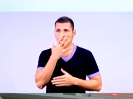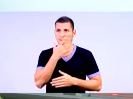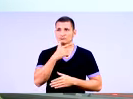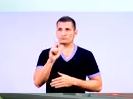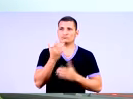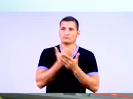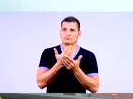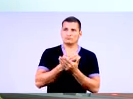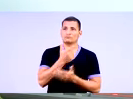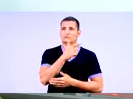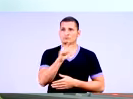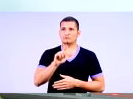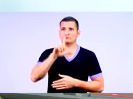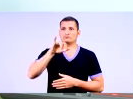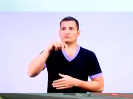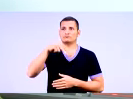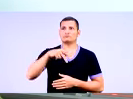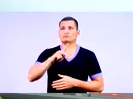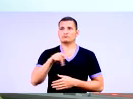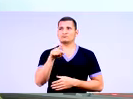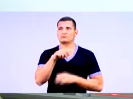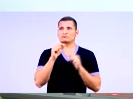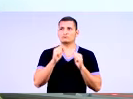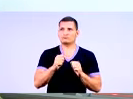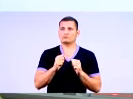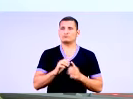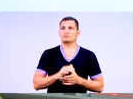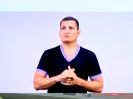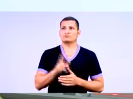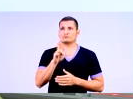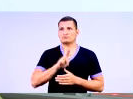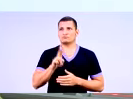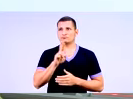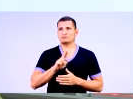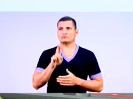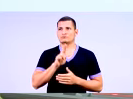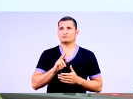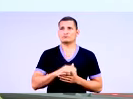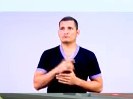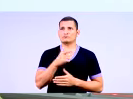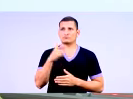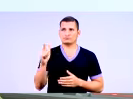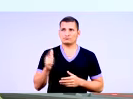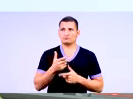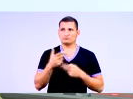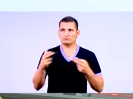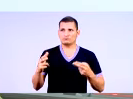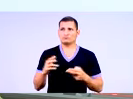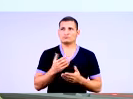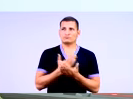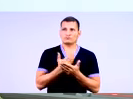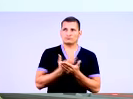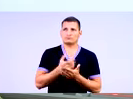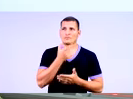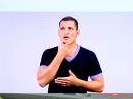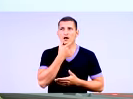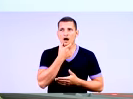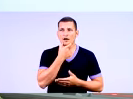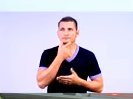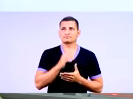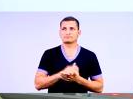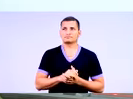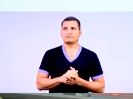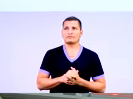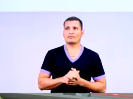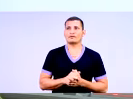outros links, e que vocês possam estar se utilizando de outros mecanismos para estarem estudando inglês. Até